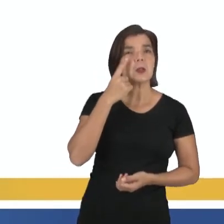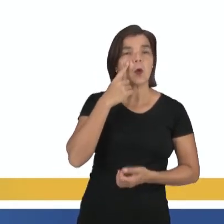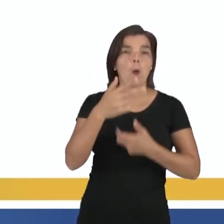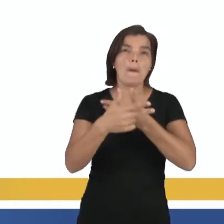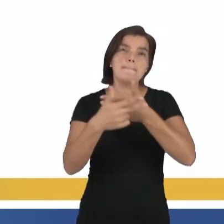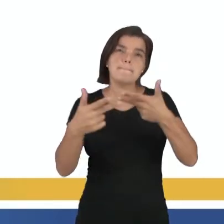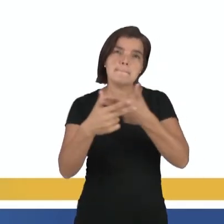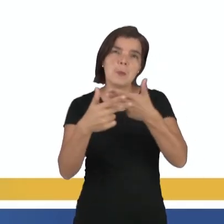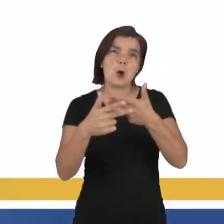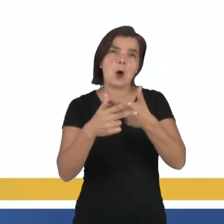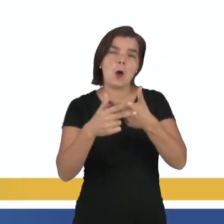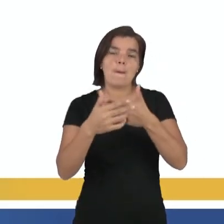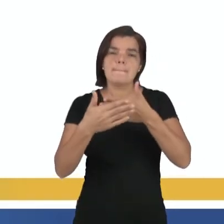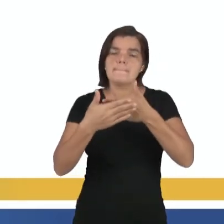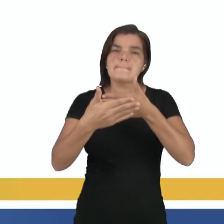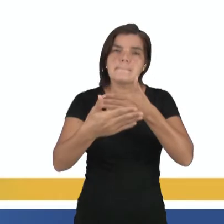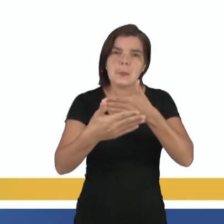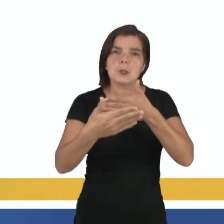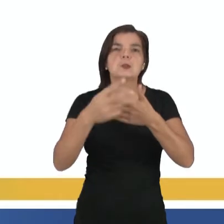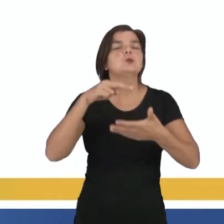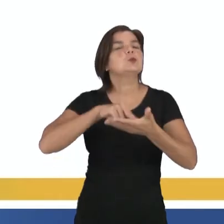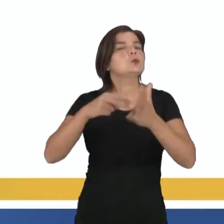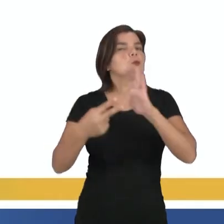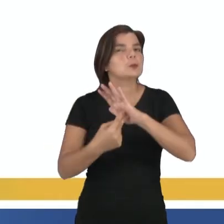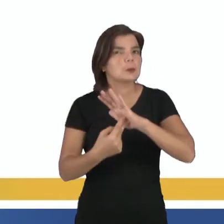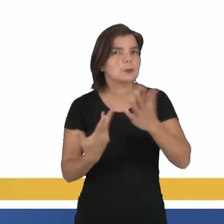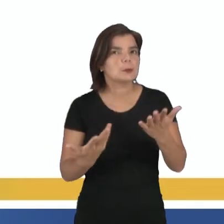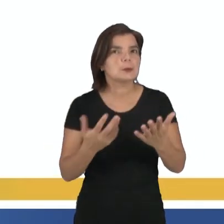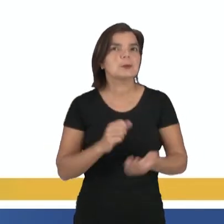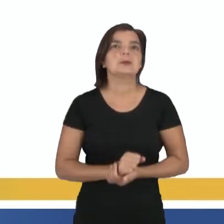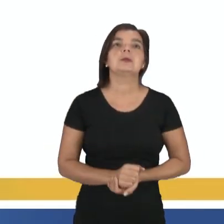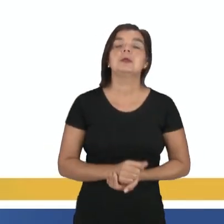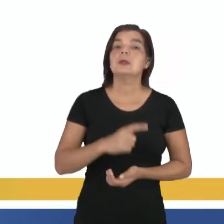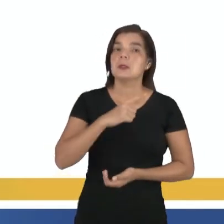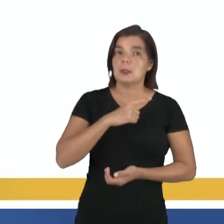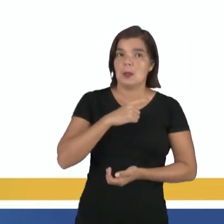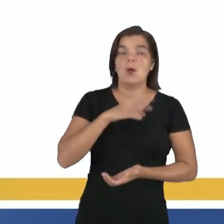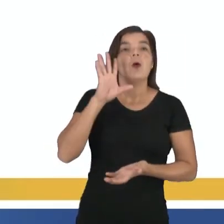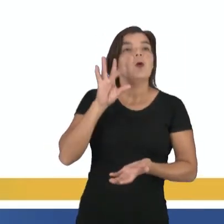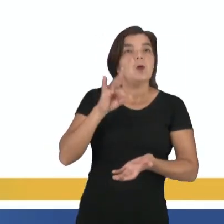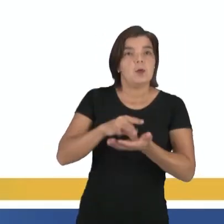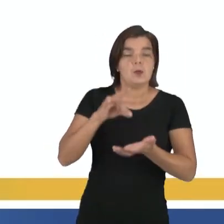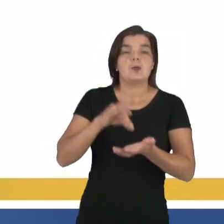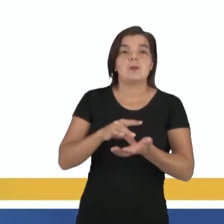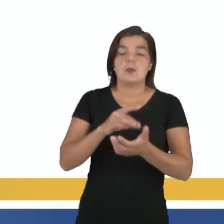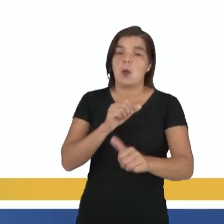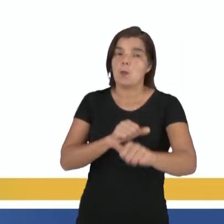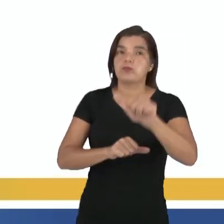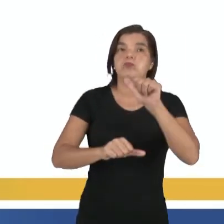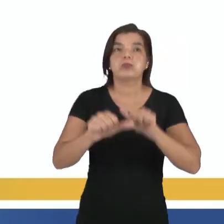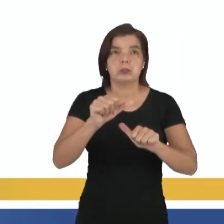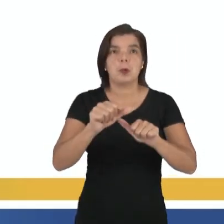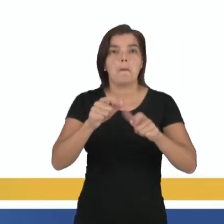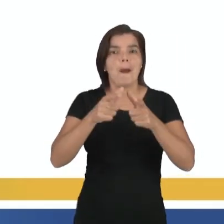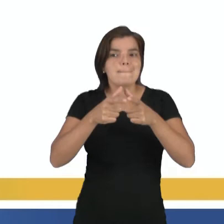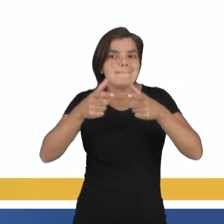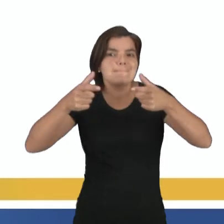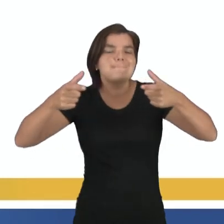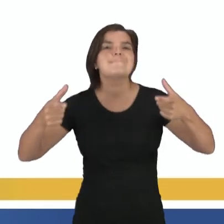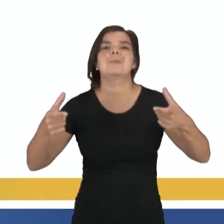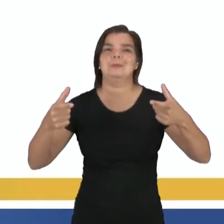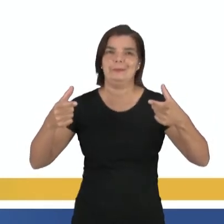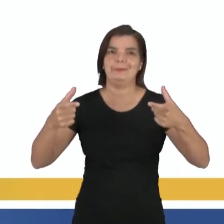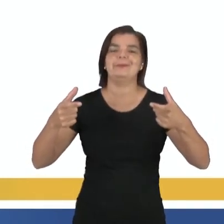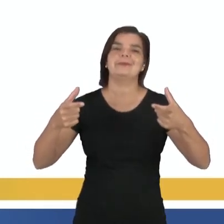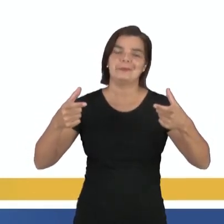objeto e levar um pouquinho mais para frente, o que acontece com ele? Continua sendo real, continua sendo invertida, só que o tamanho dela